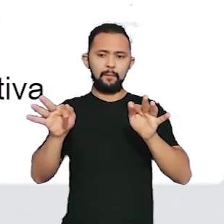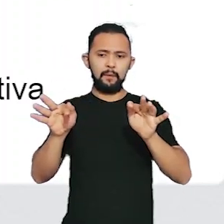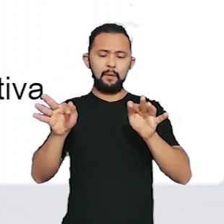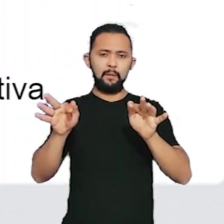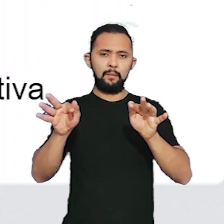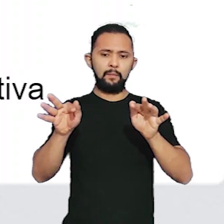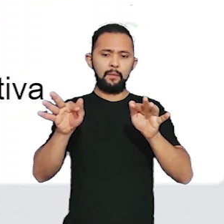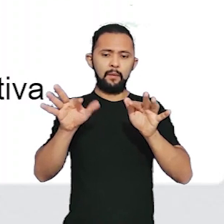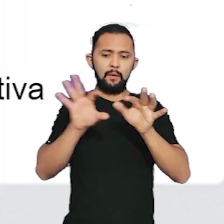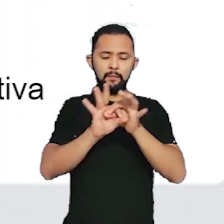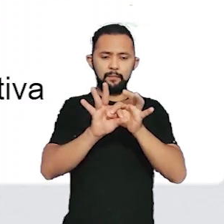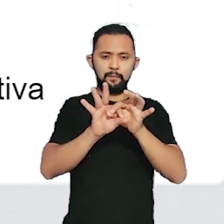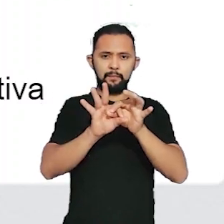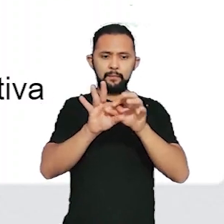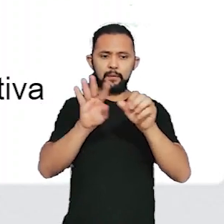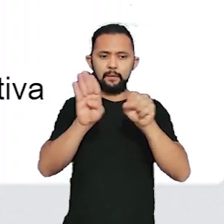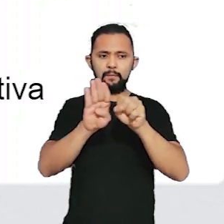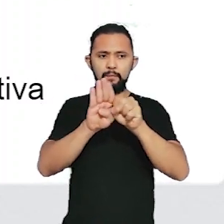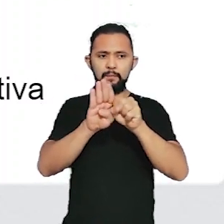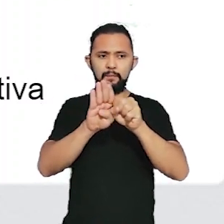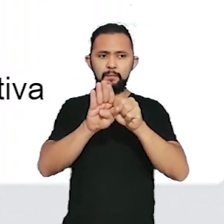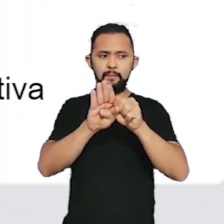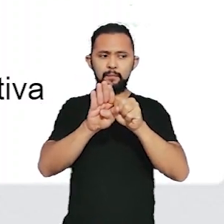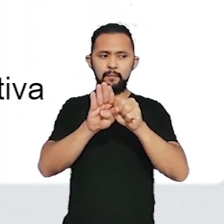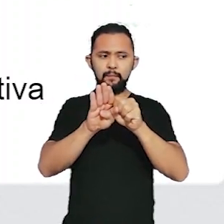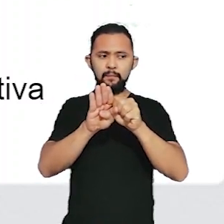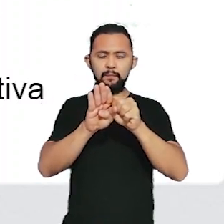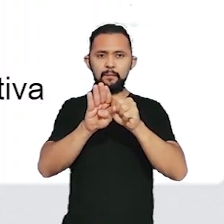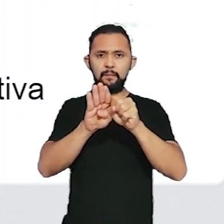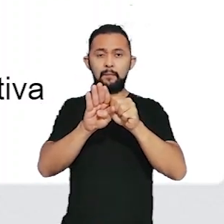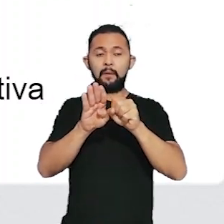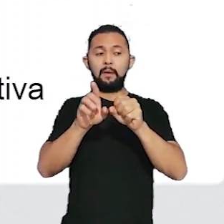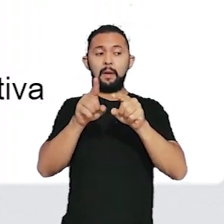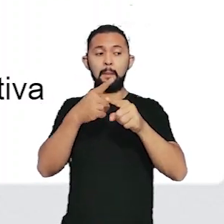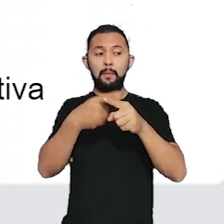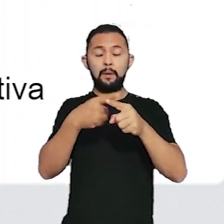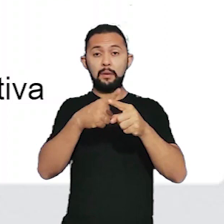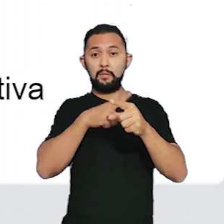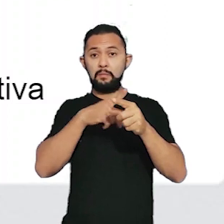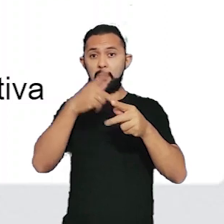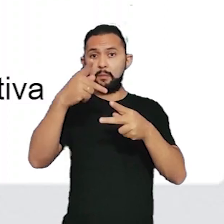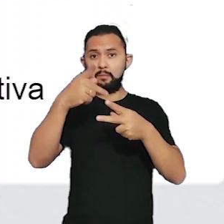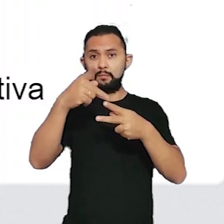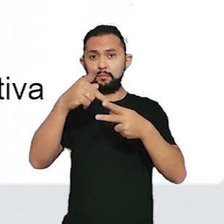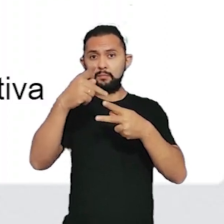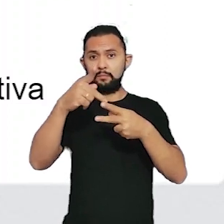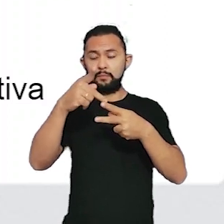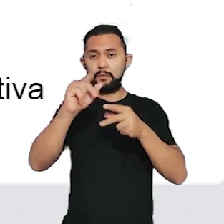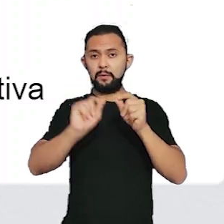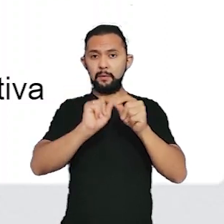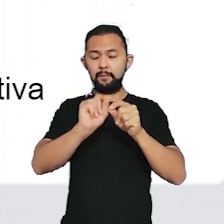objetiva indireta. Ou objetiva indireta não, desculpe, tá, pessoal? É porque tem essa preposição que ela não é objeto indireto,